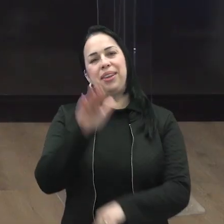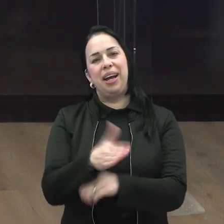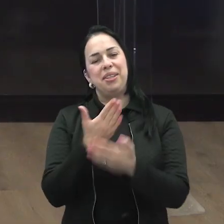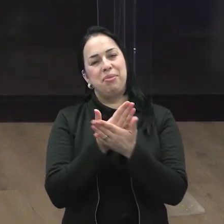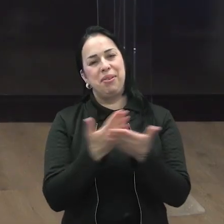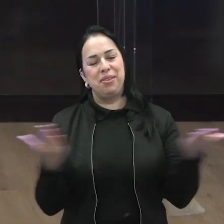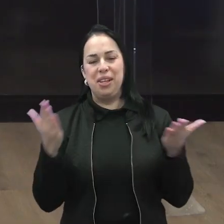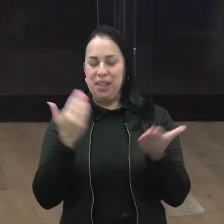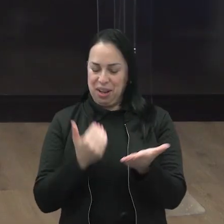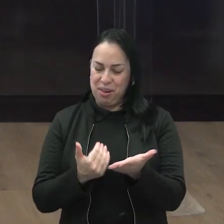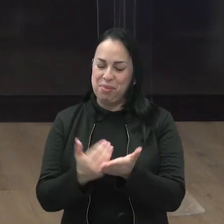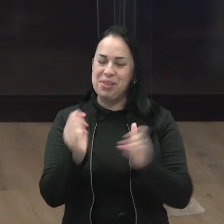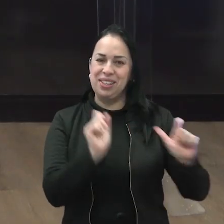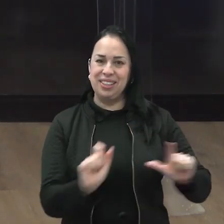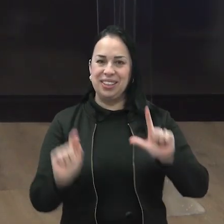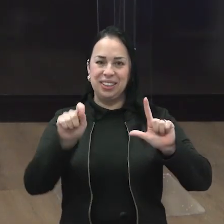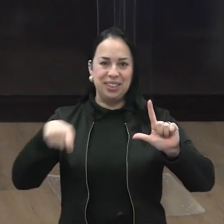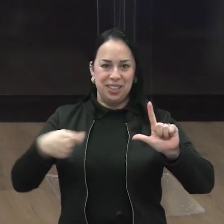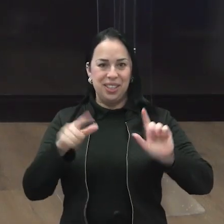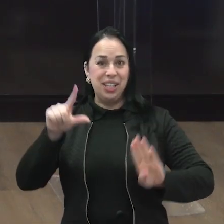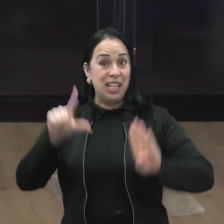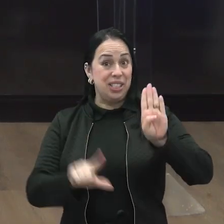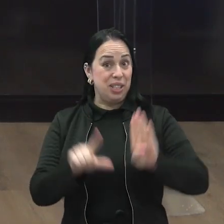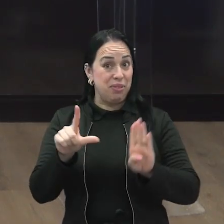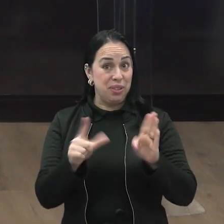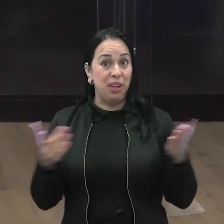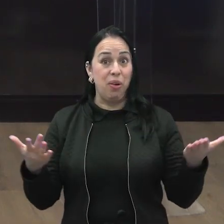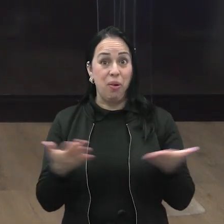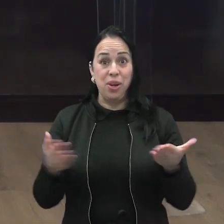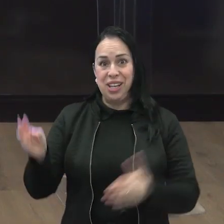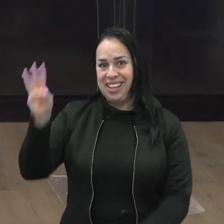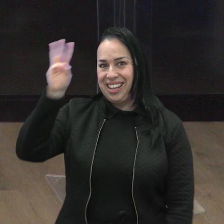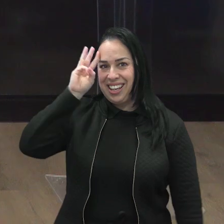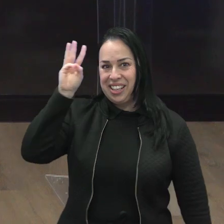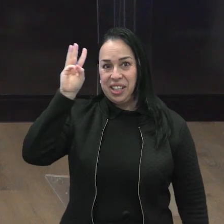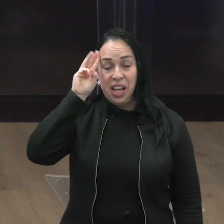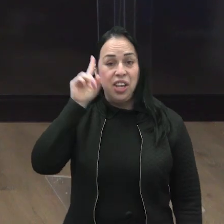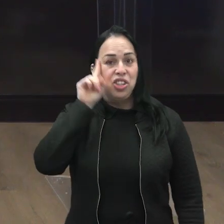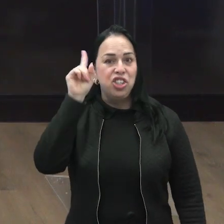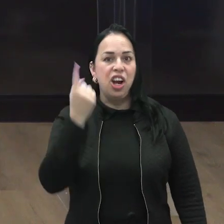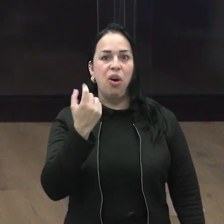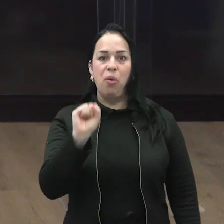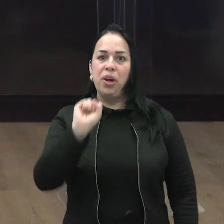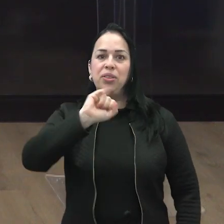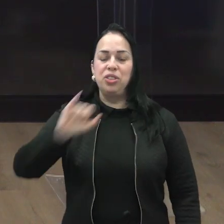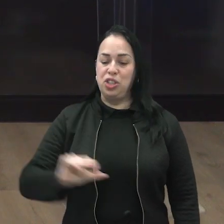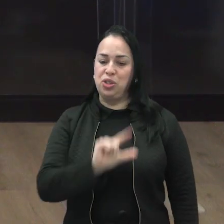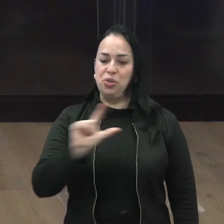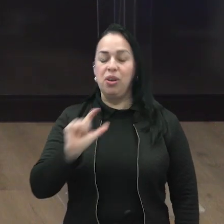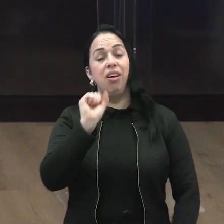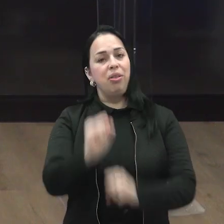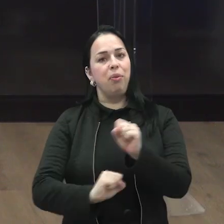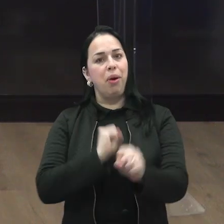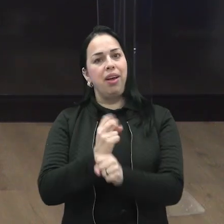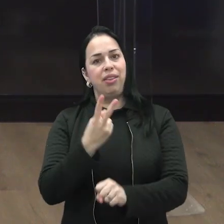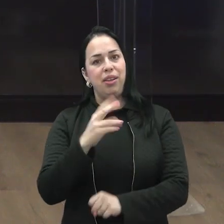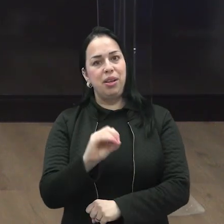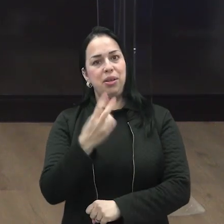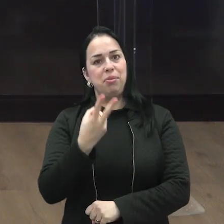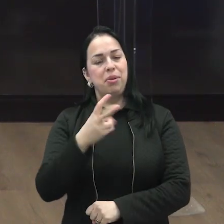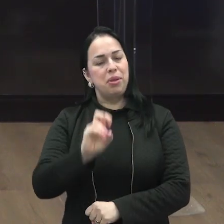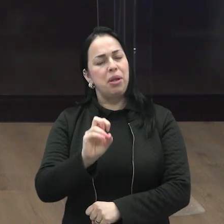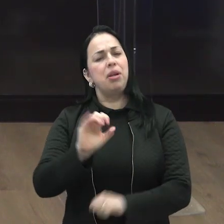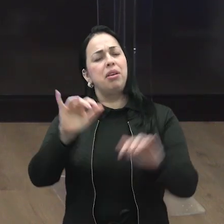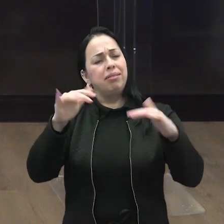Ótima tarde para você. Estamos chegando com o boletim legislativo desta terça-feira, dia 8 de julho de 2025.